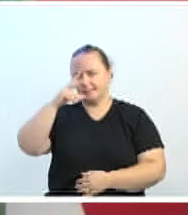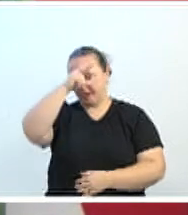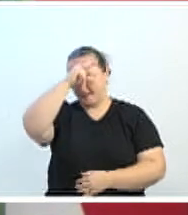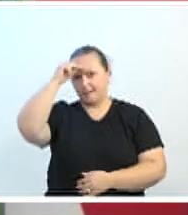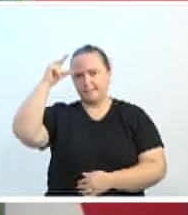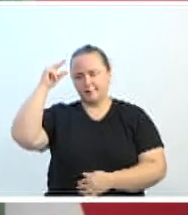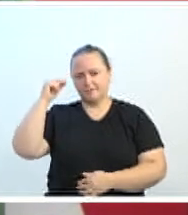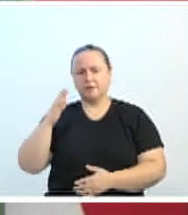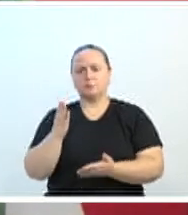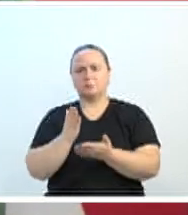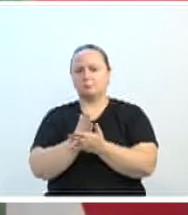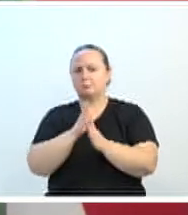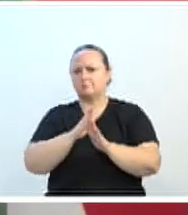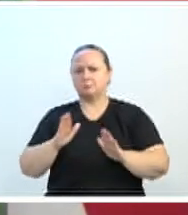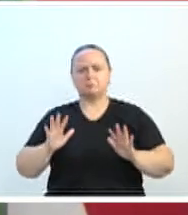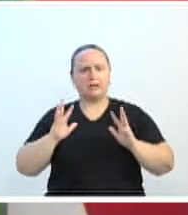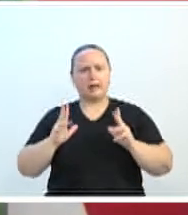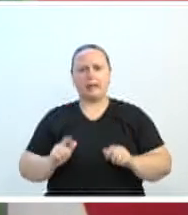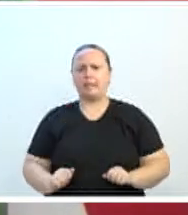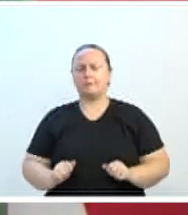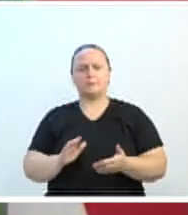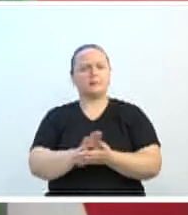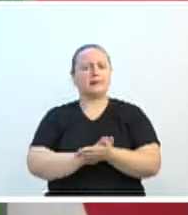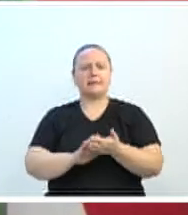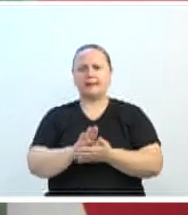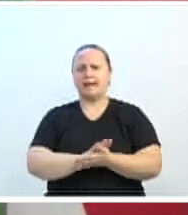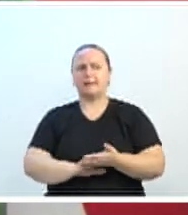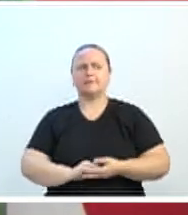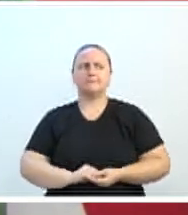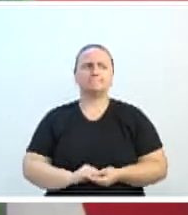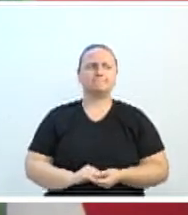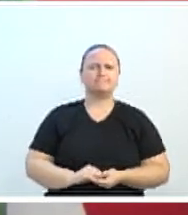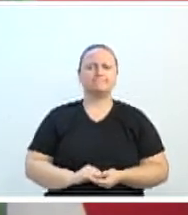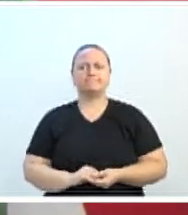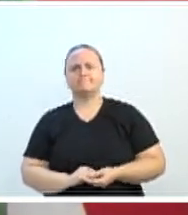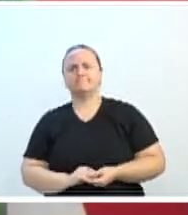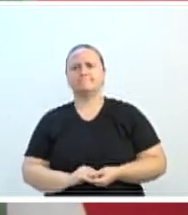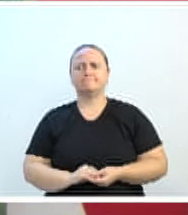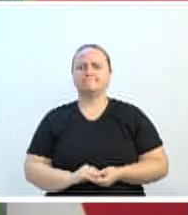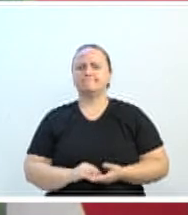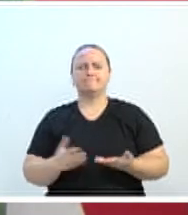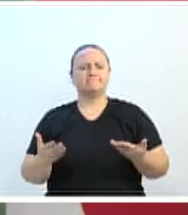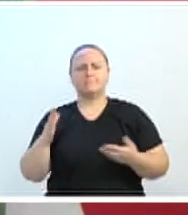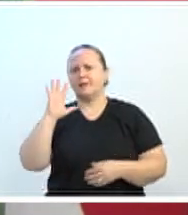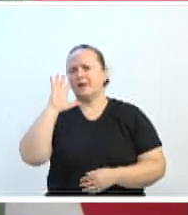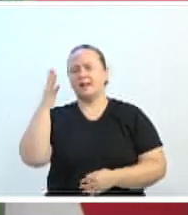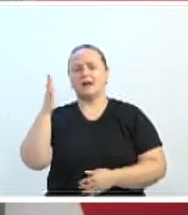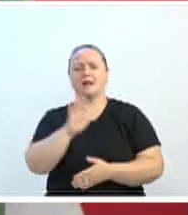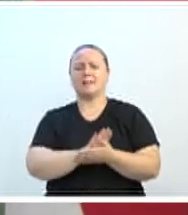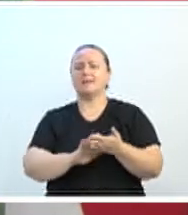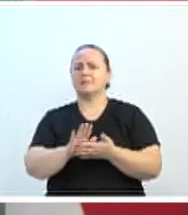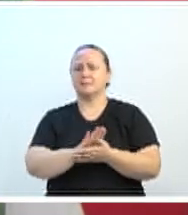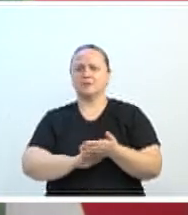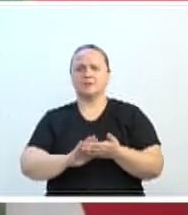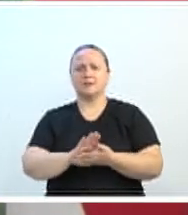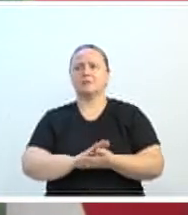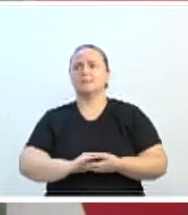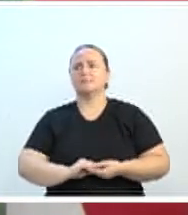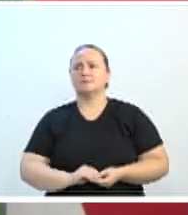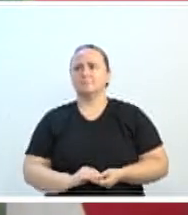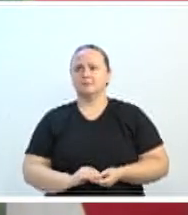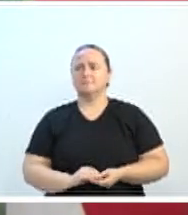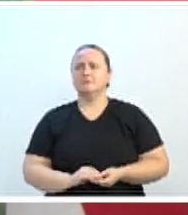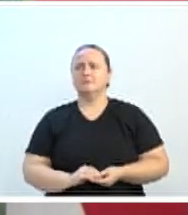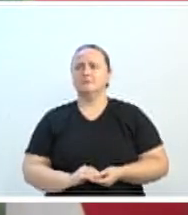débito hoje, isso ia cair lá, ia ser como uma gota d'água numa chapa quente. Não ia resolver. Concurso,